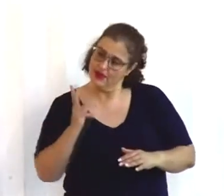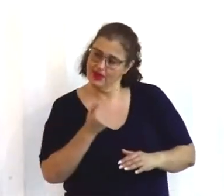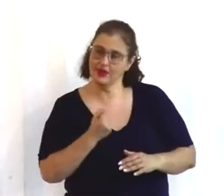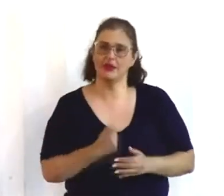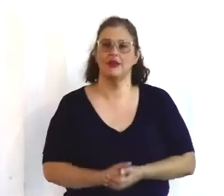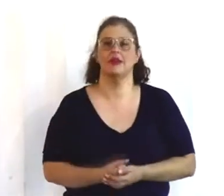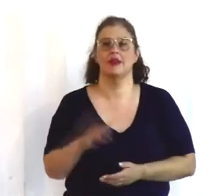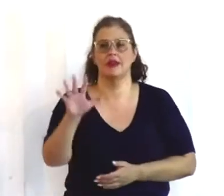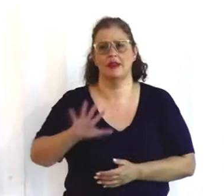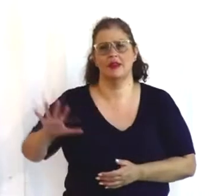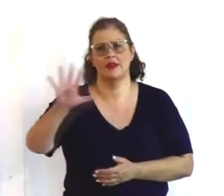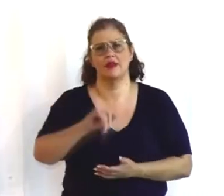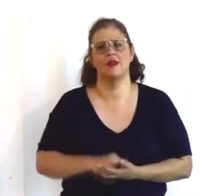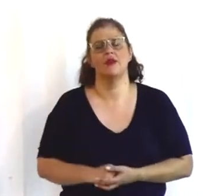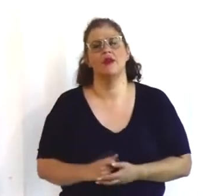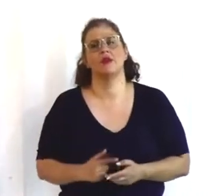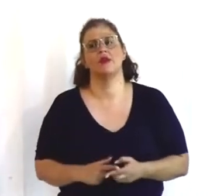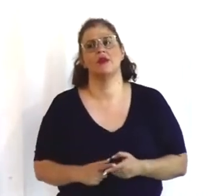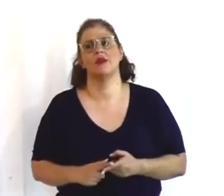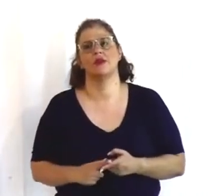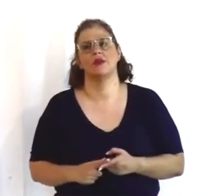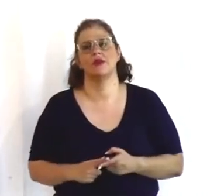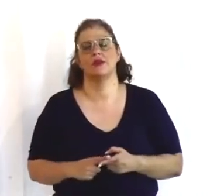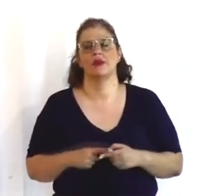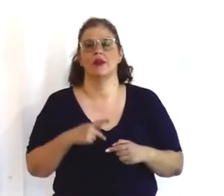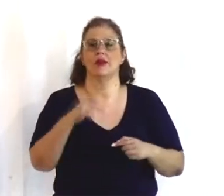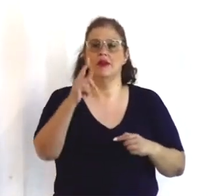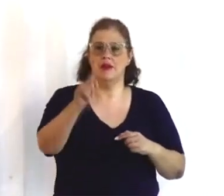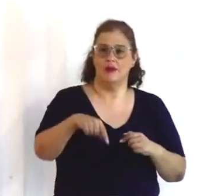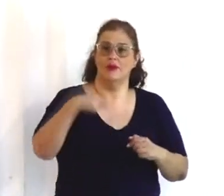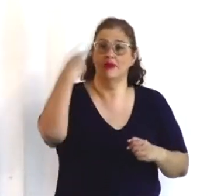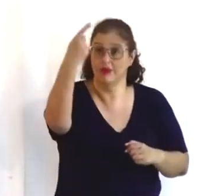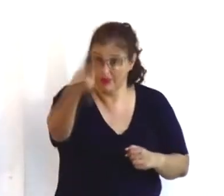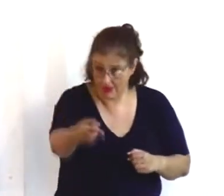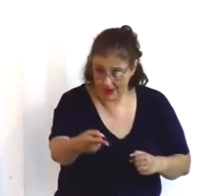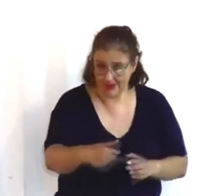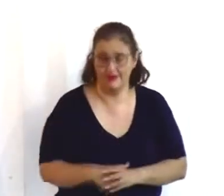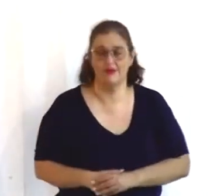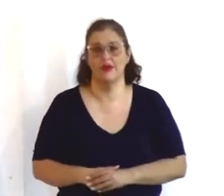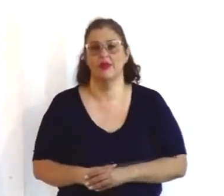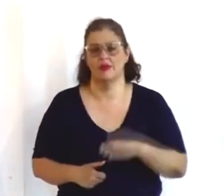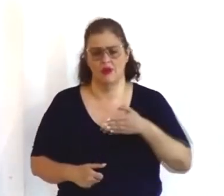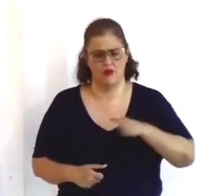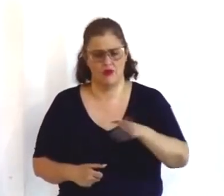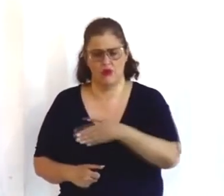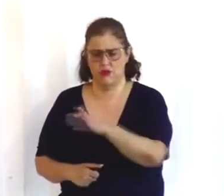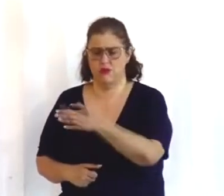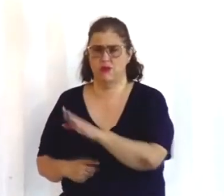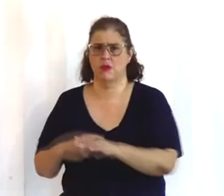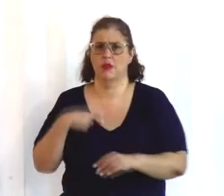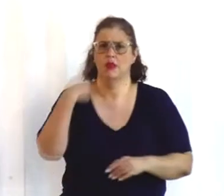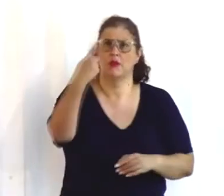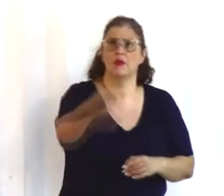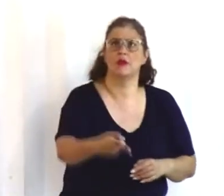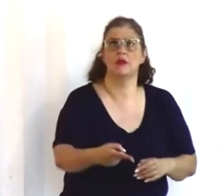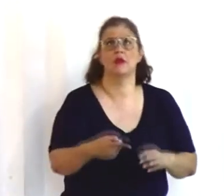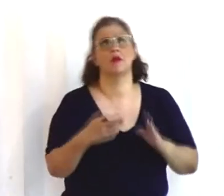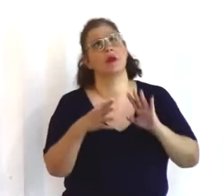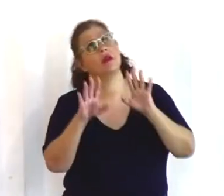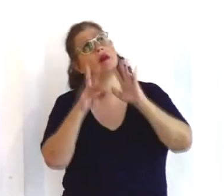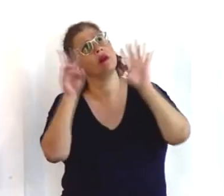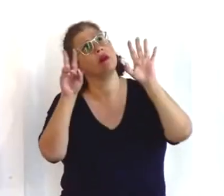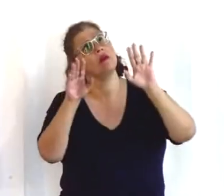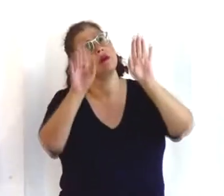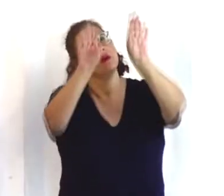diz assim: depois dessas coisas olhei, e eis não somente uma porta aberta no céu,